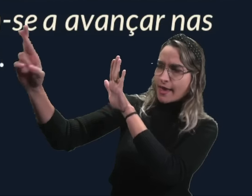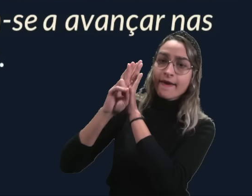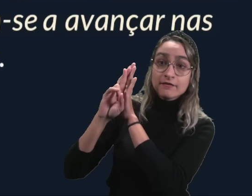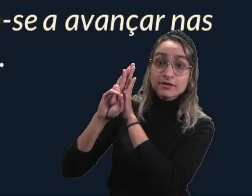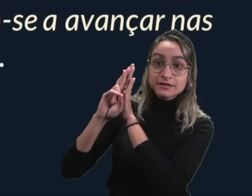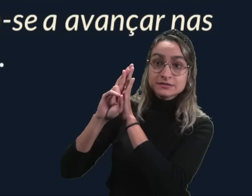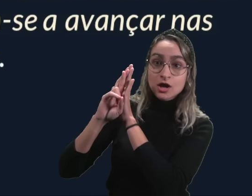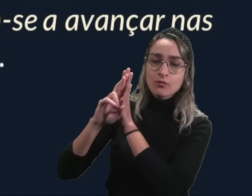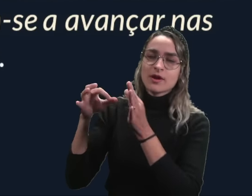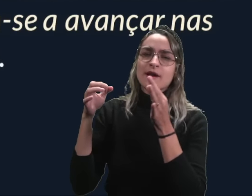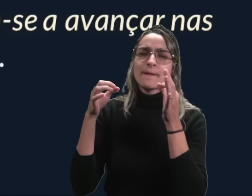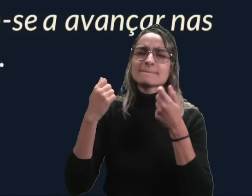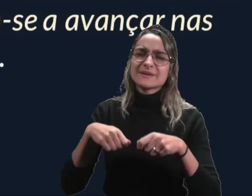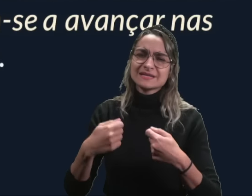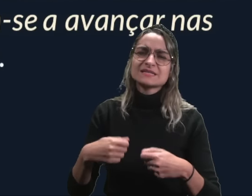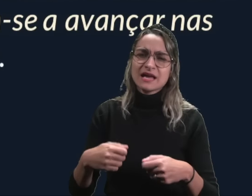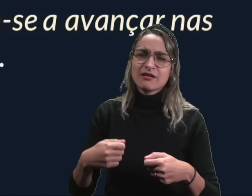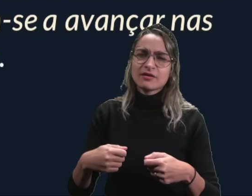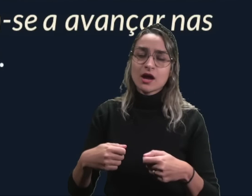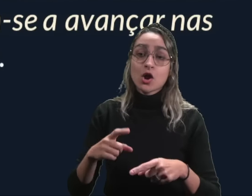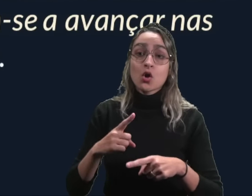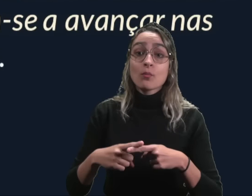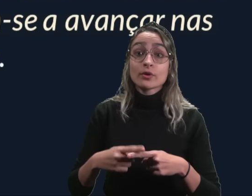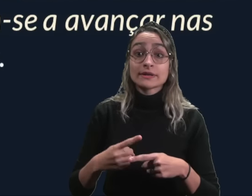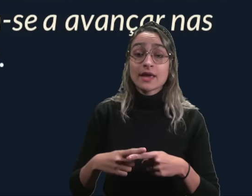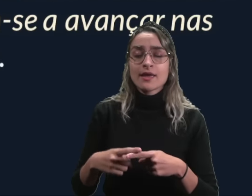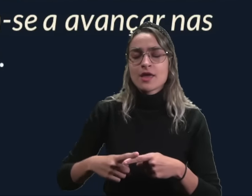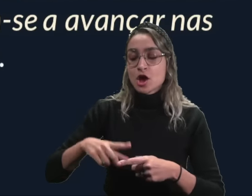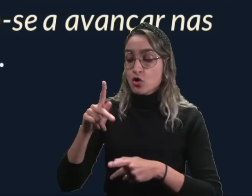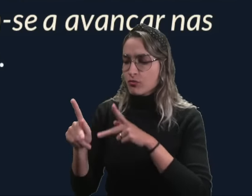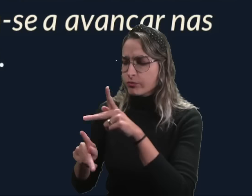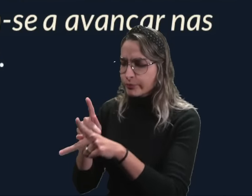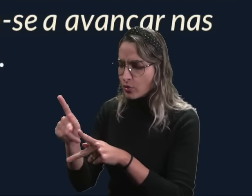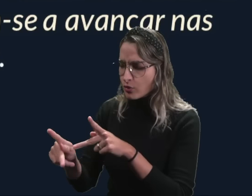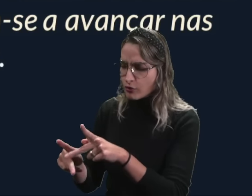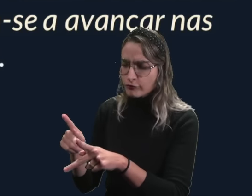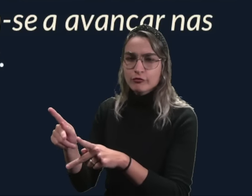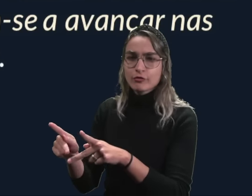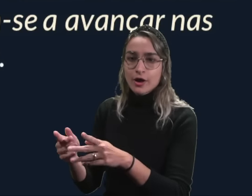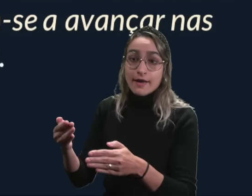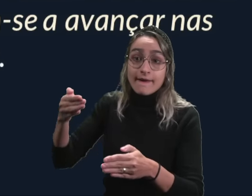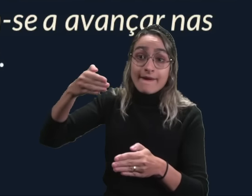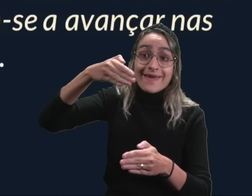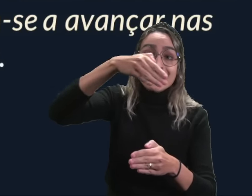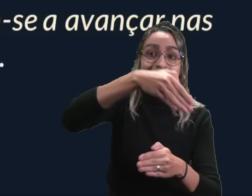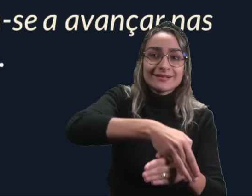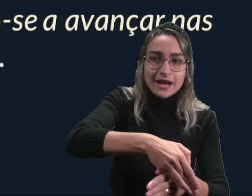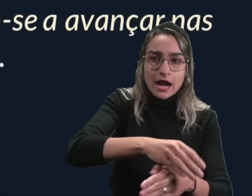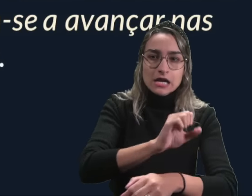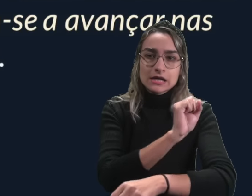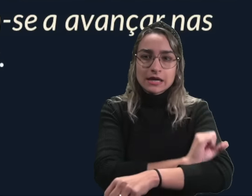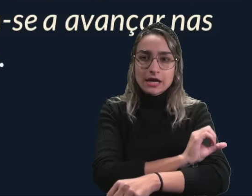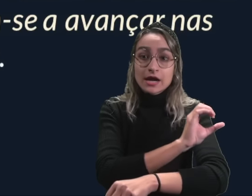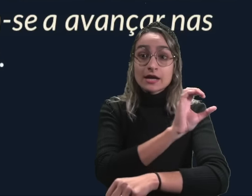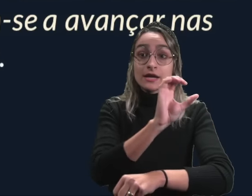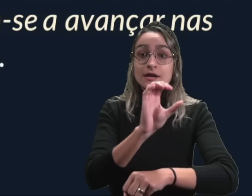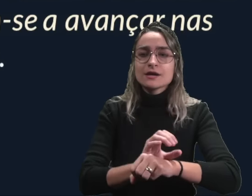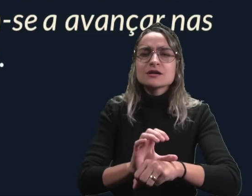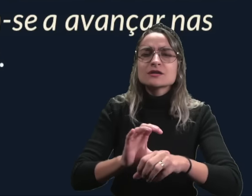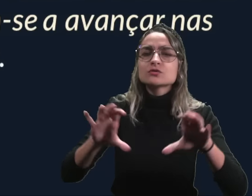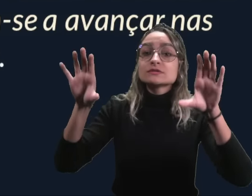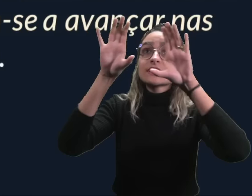fim de entrarem todos na Canaã Celestial mas a reforma veio a um ponto de estagnação no século